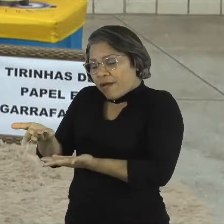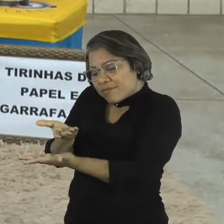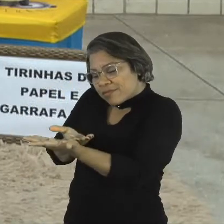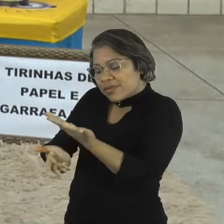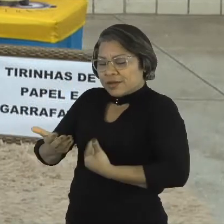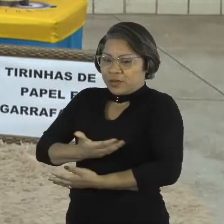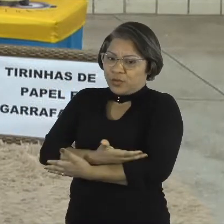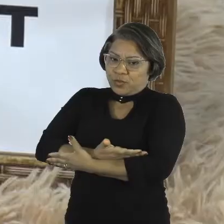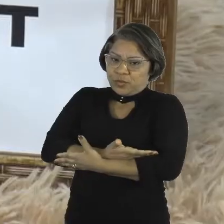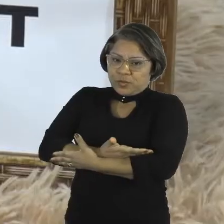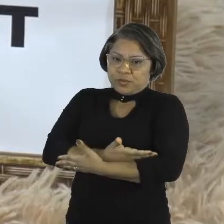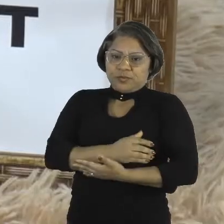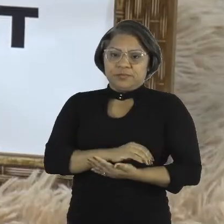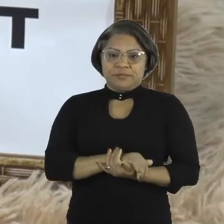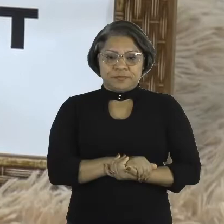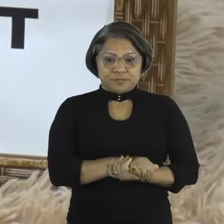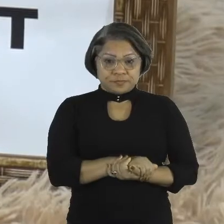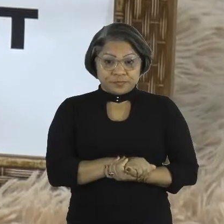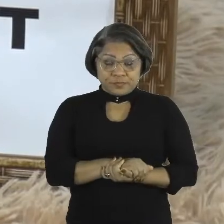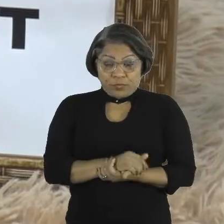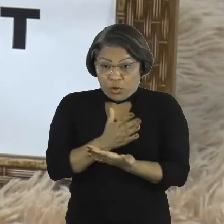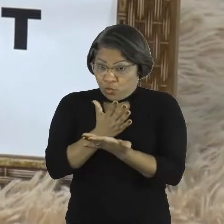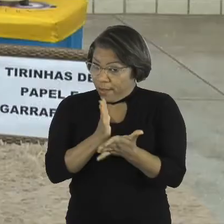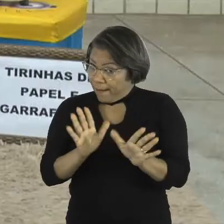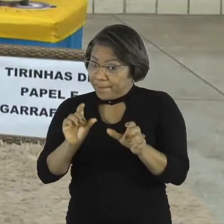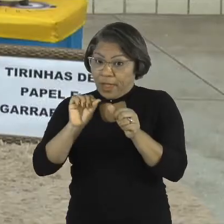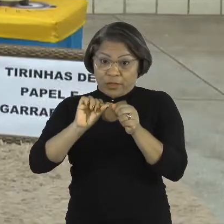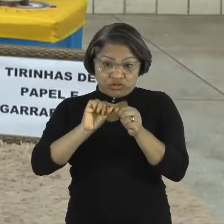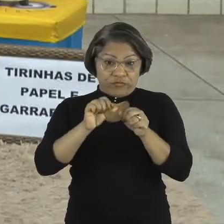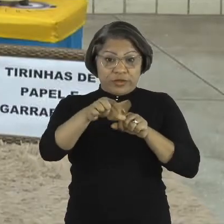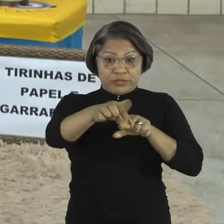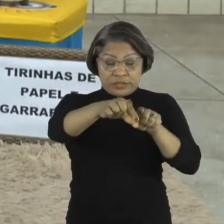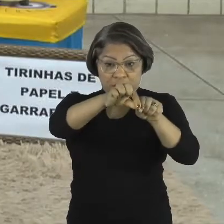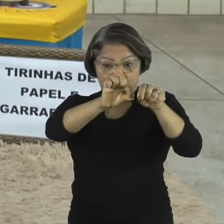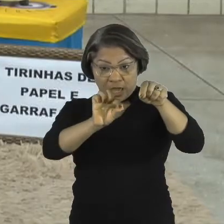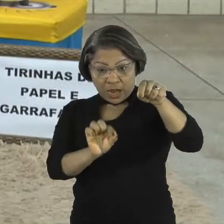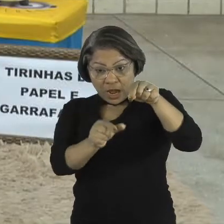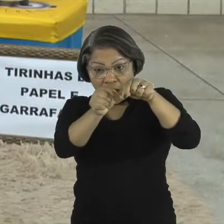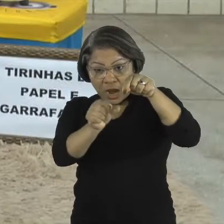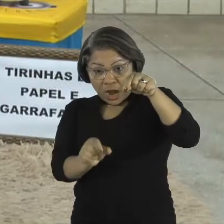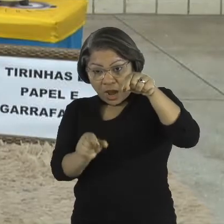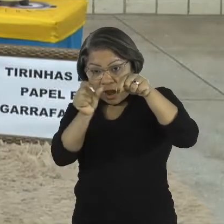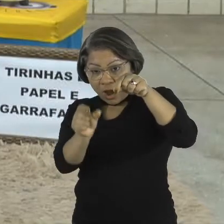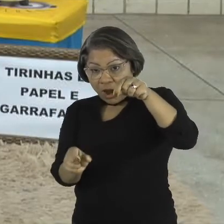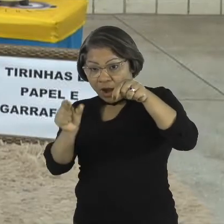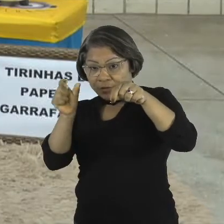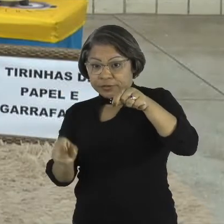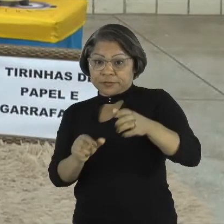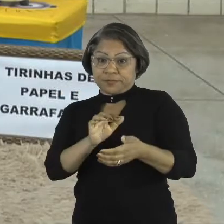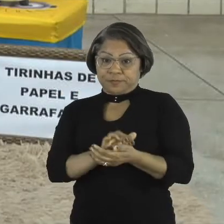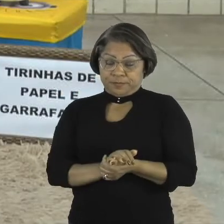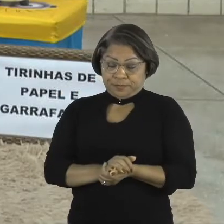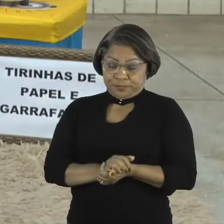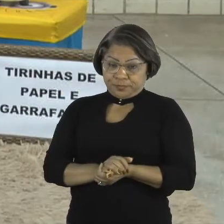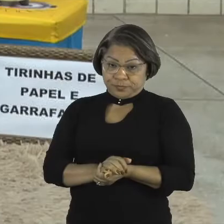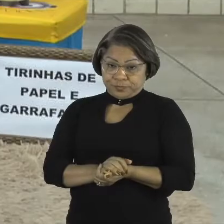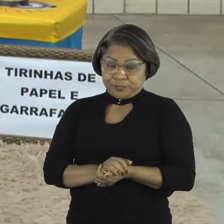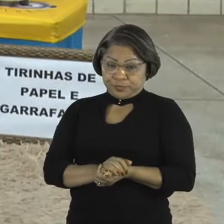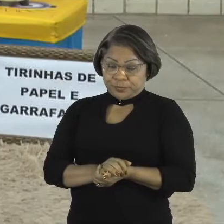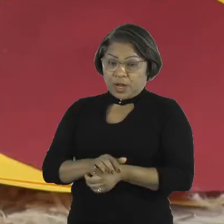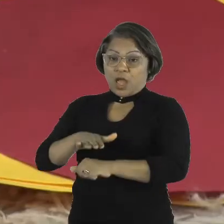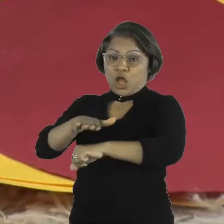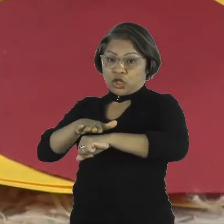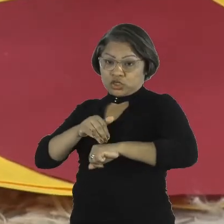Quando você fizer as tirinhas, você pode estar convidando o bebê a estar colocando todas